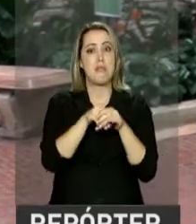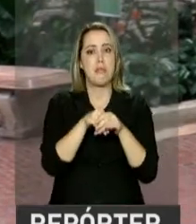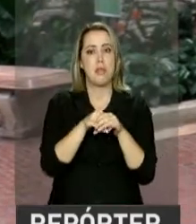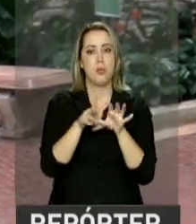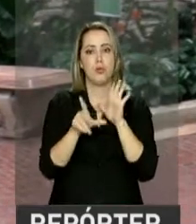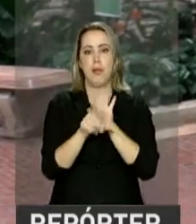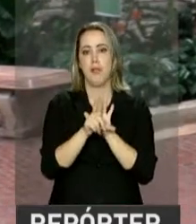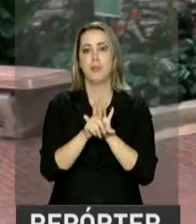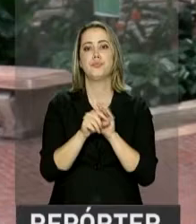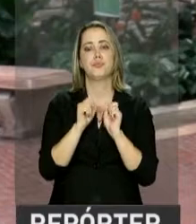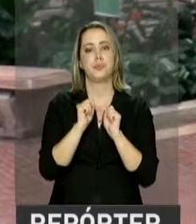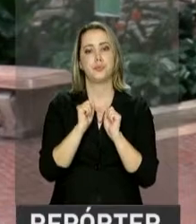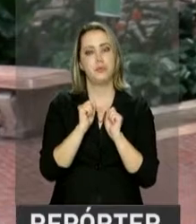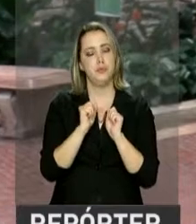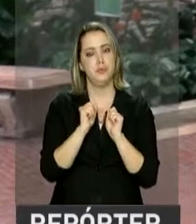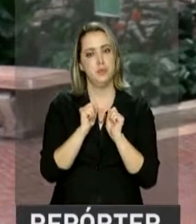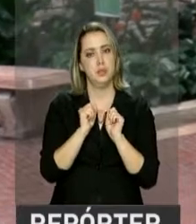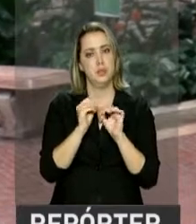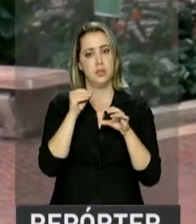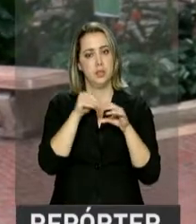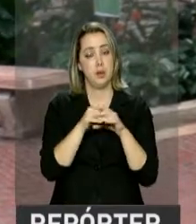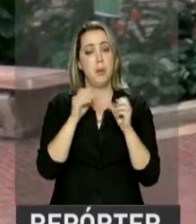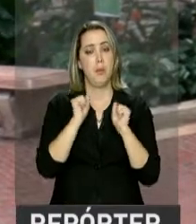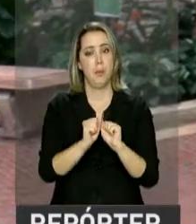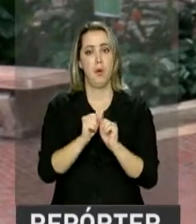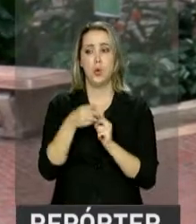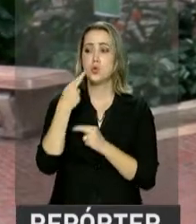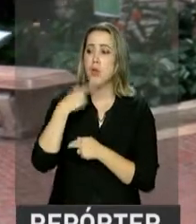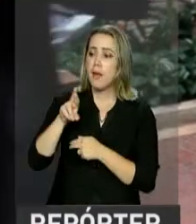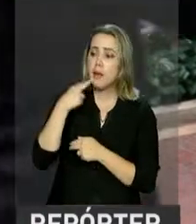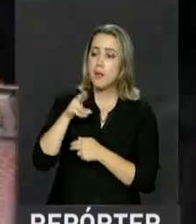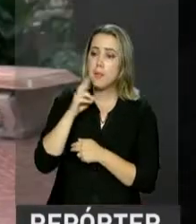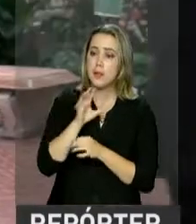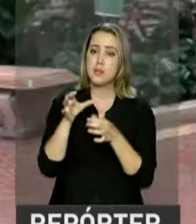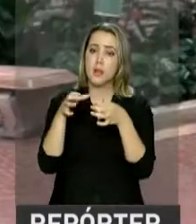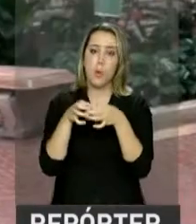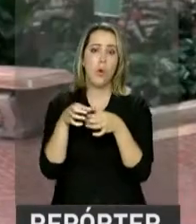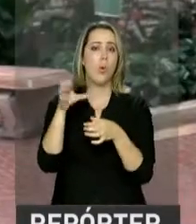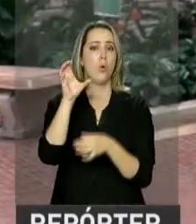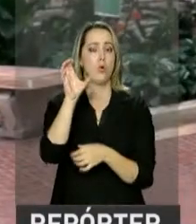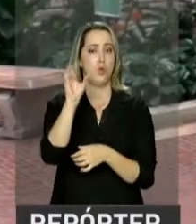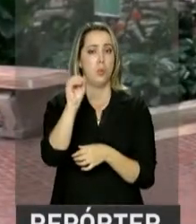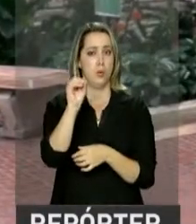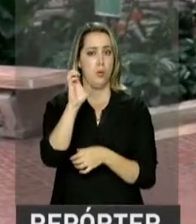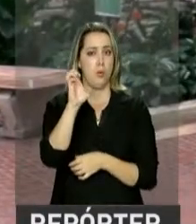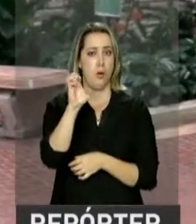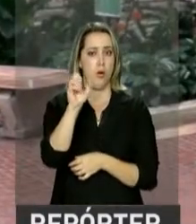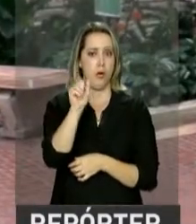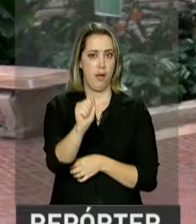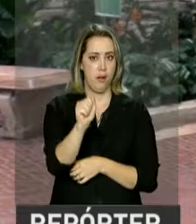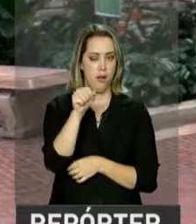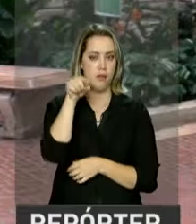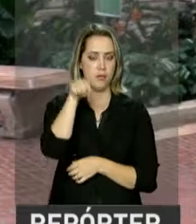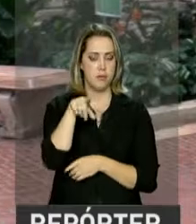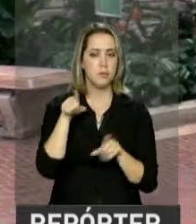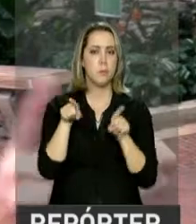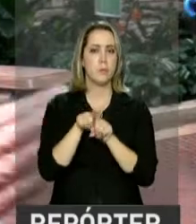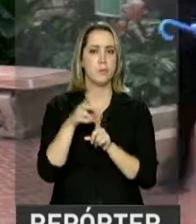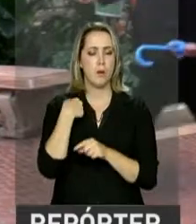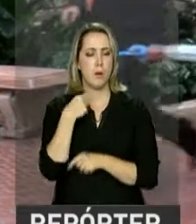pode encaminhar sua denúncia à comissão interamericana de direitos humanos ea comissão interamericana de direitos humanos